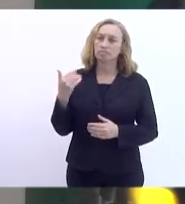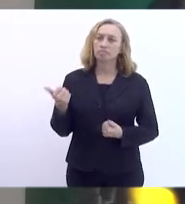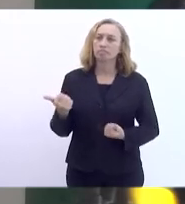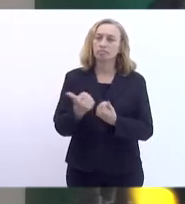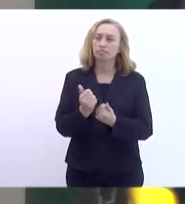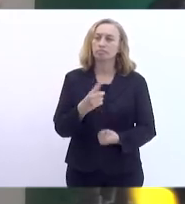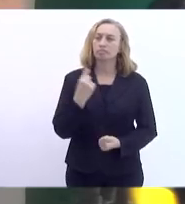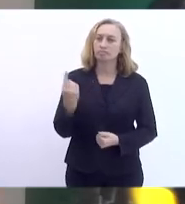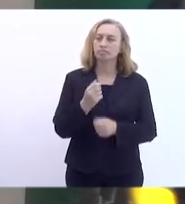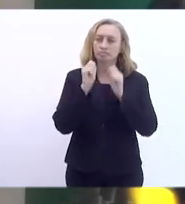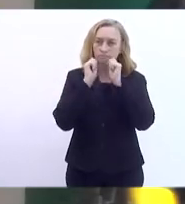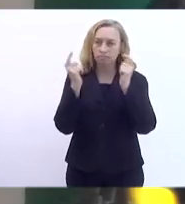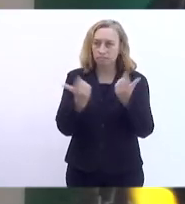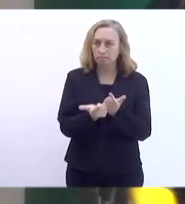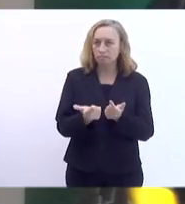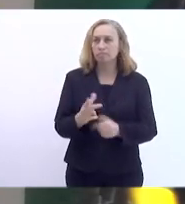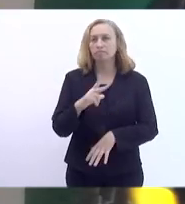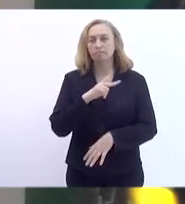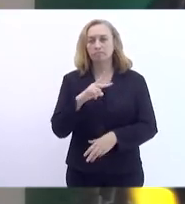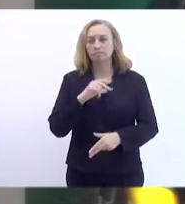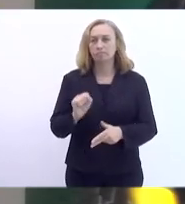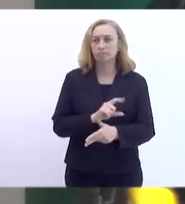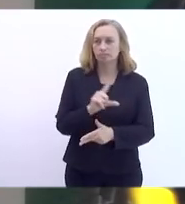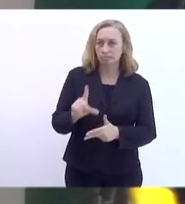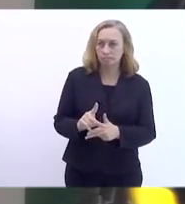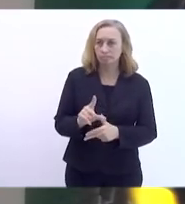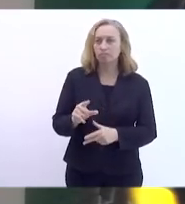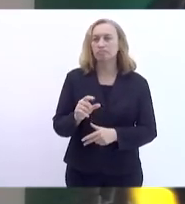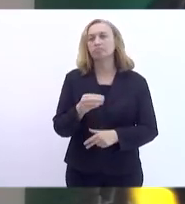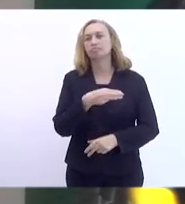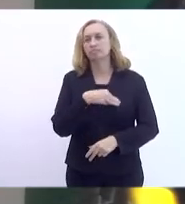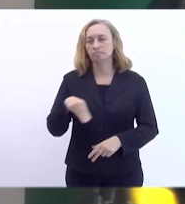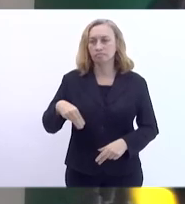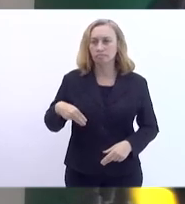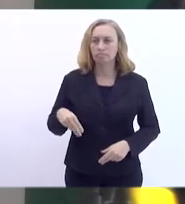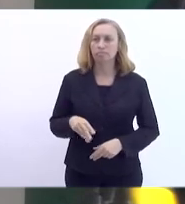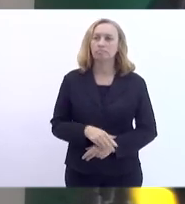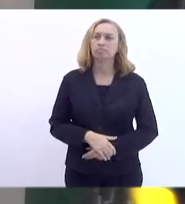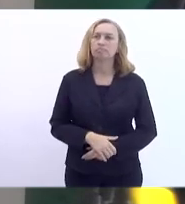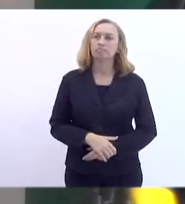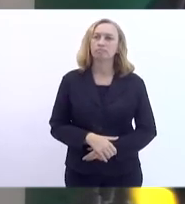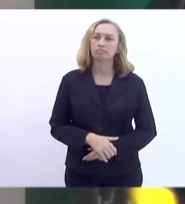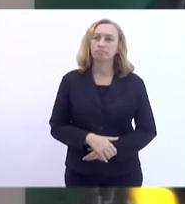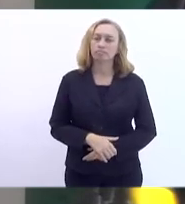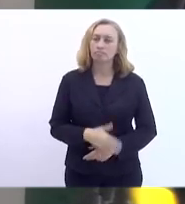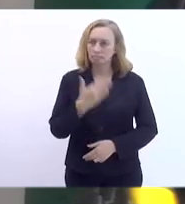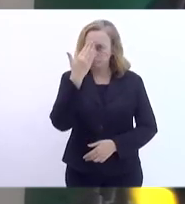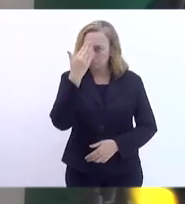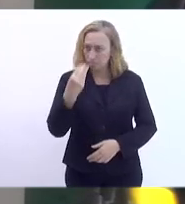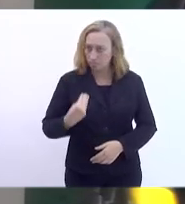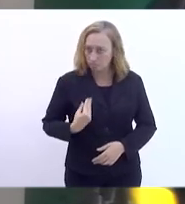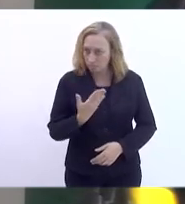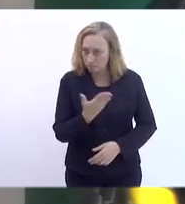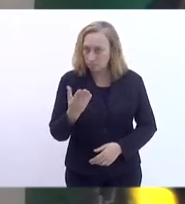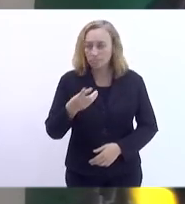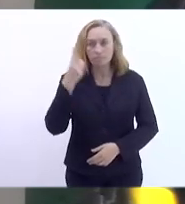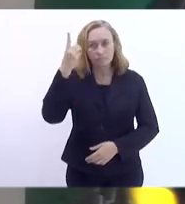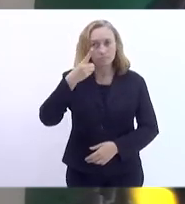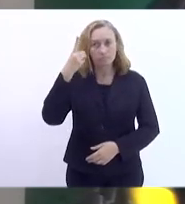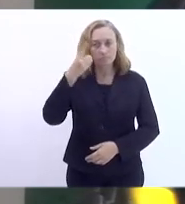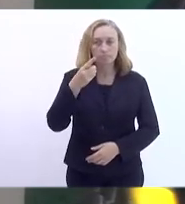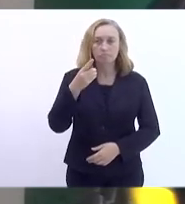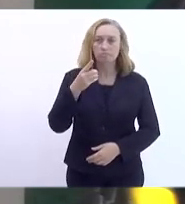Nossa aqui da Assembleia Legislativa no pro poder executivo do Ministério Público a agradecer a presença está com a presidenta do